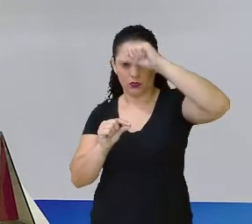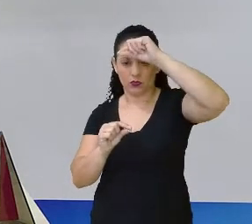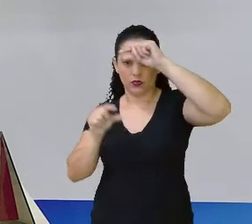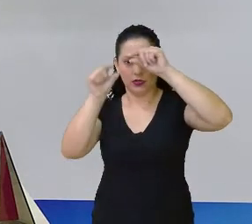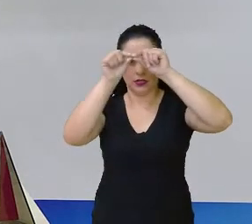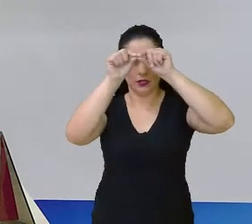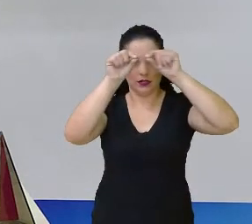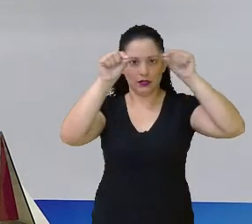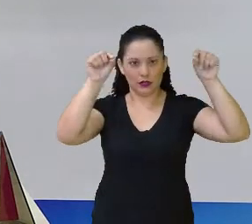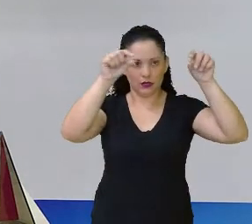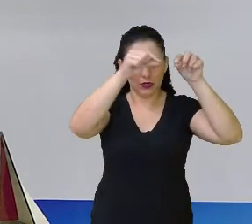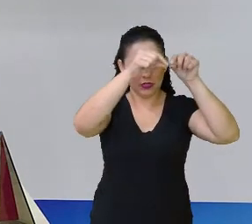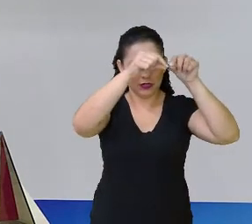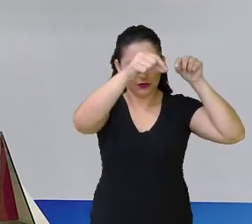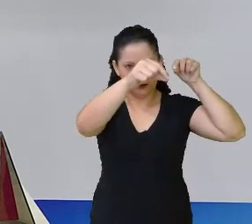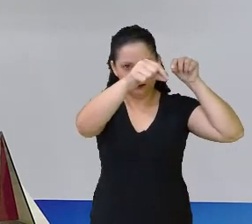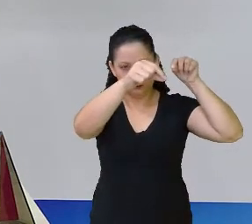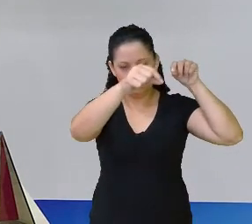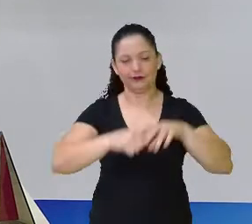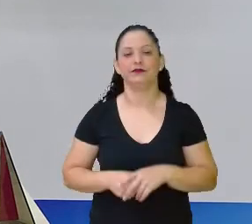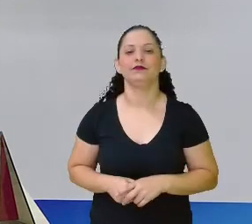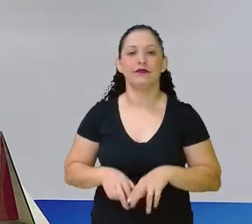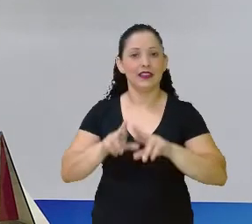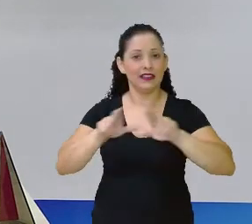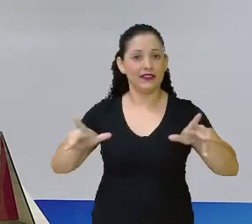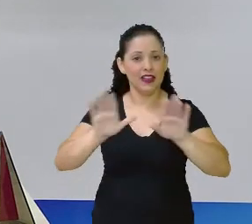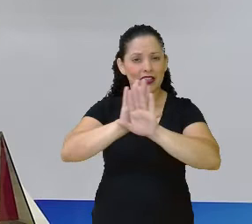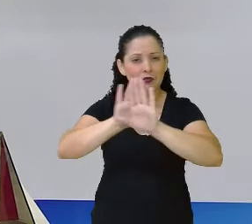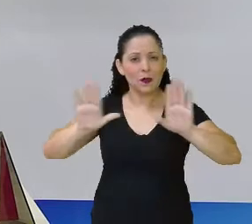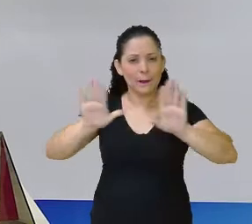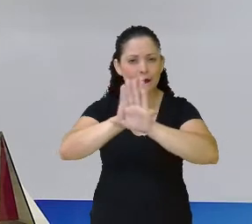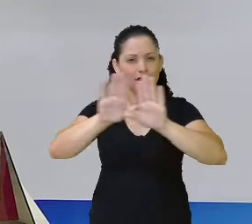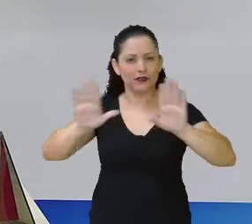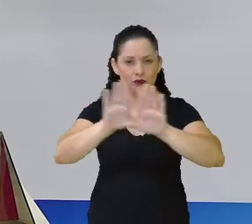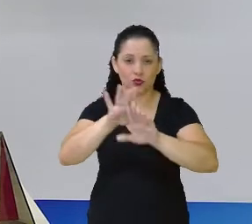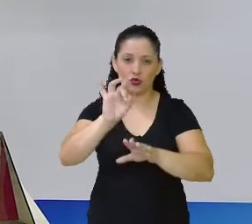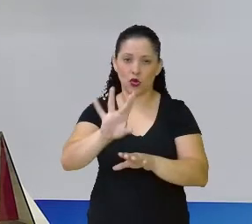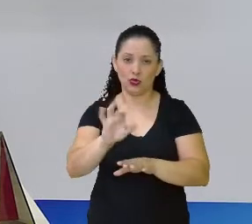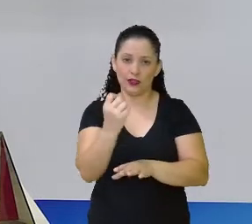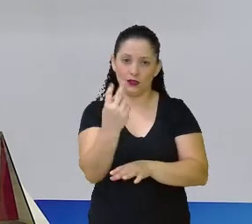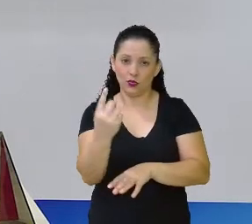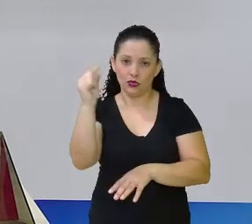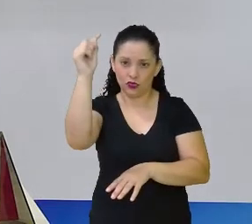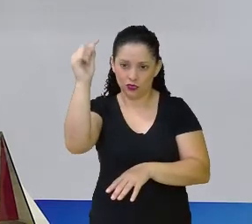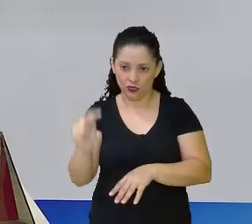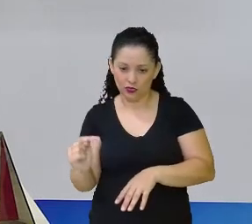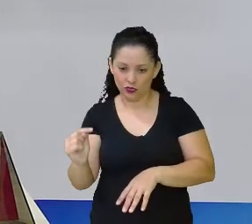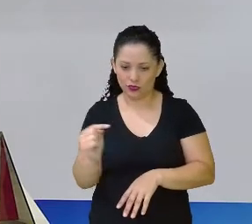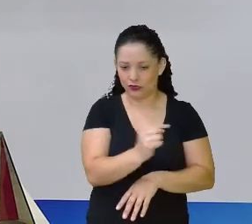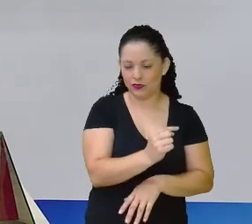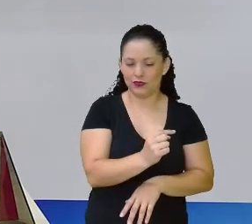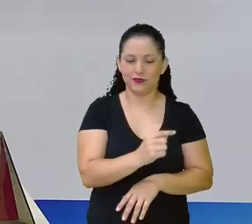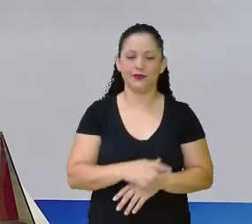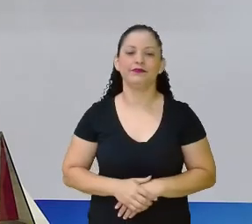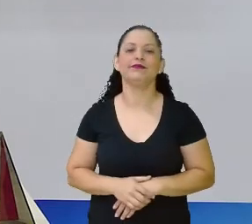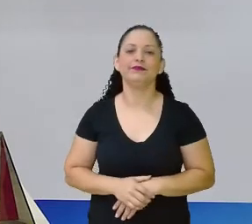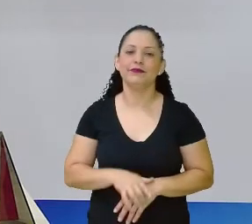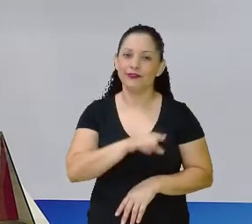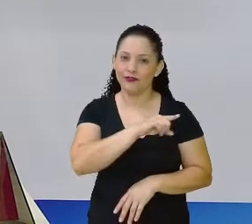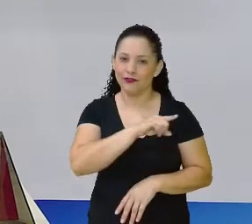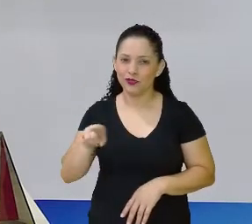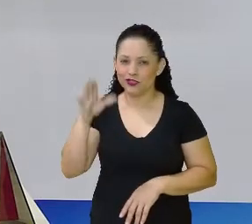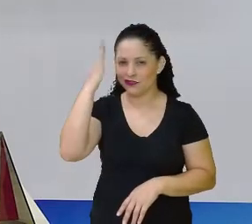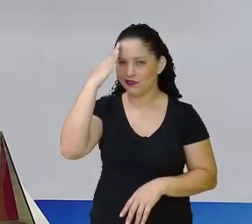dimensões, ao contrário das figuras planas que tem 2. Tranquilo? Vocês estão